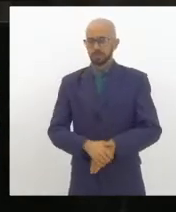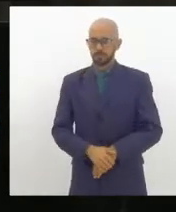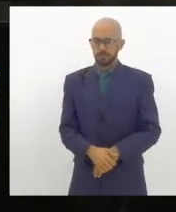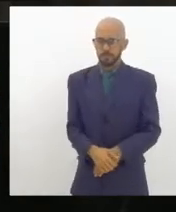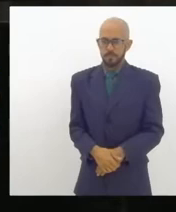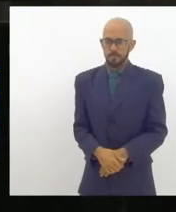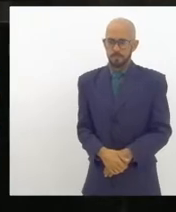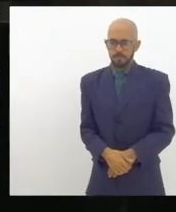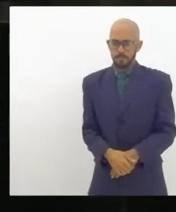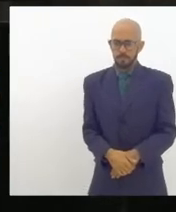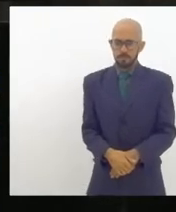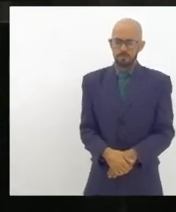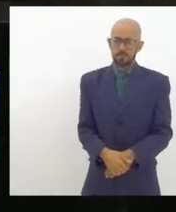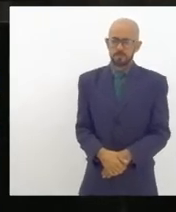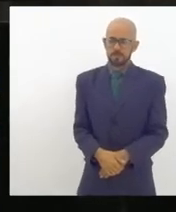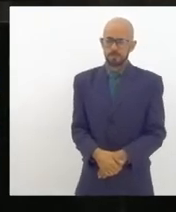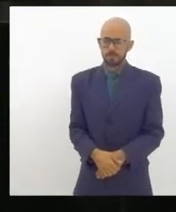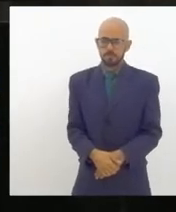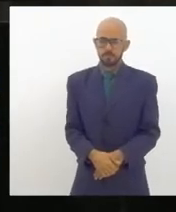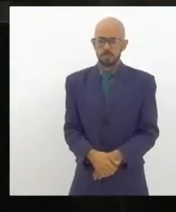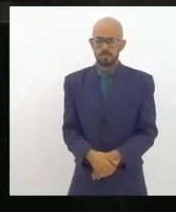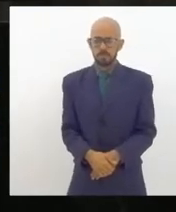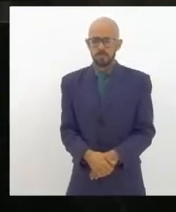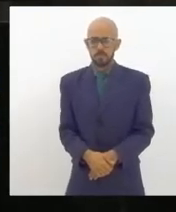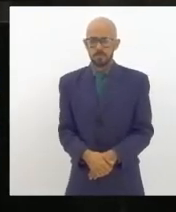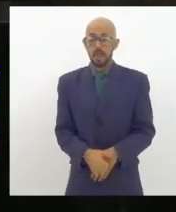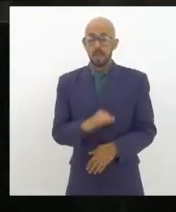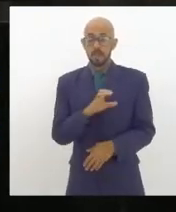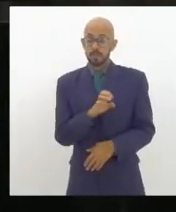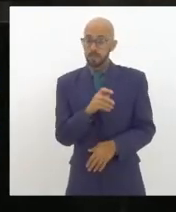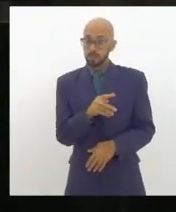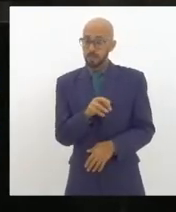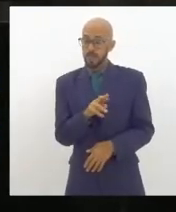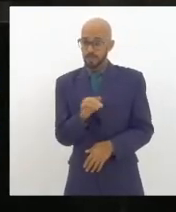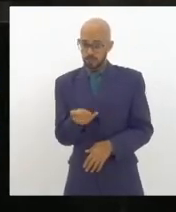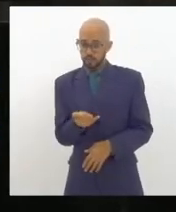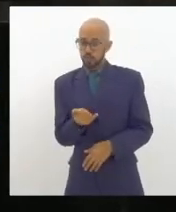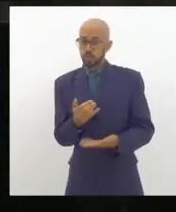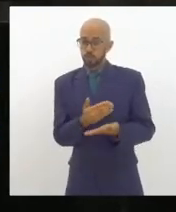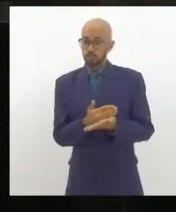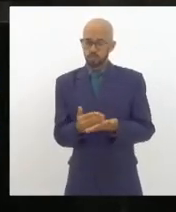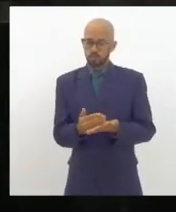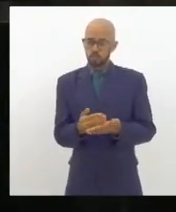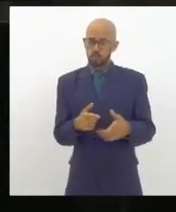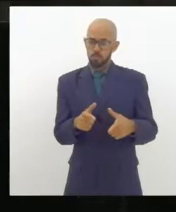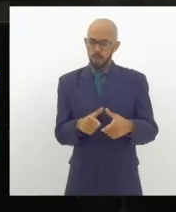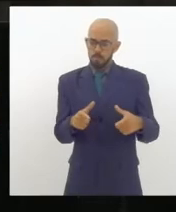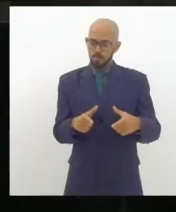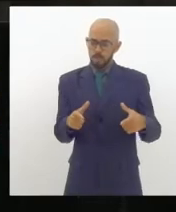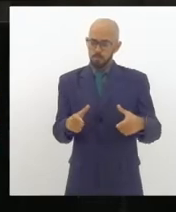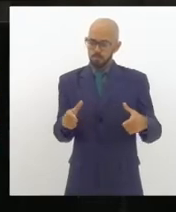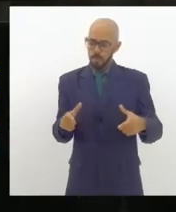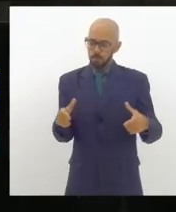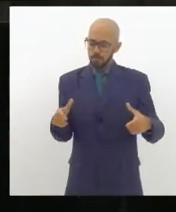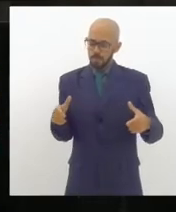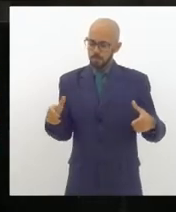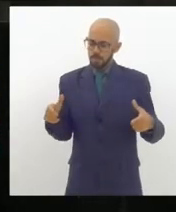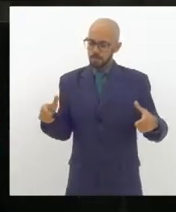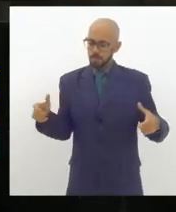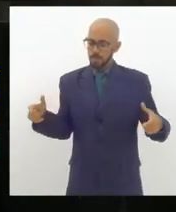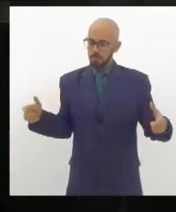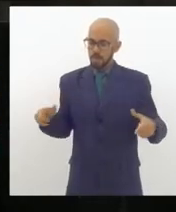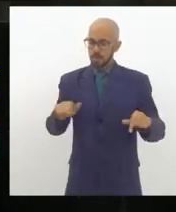E por via de consequência, a CEPERJ começou a expandir a sua prestação